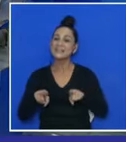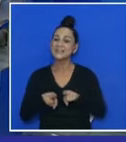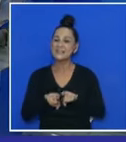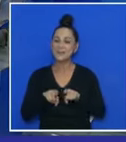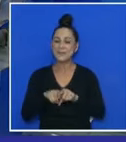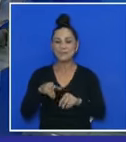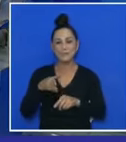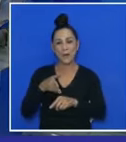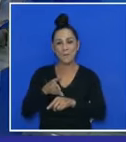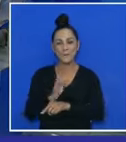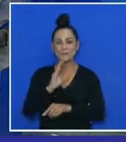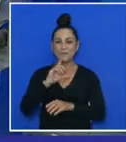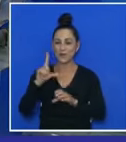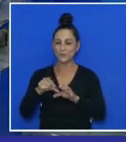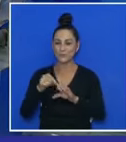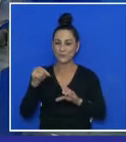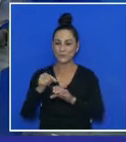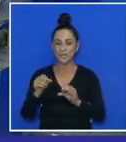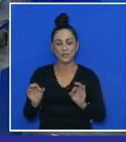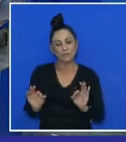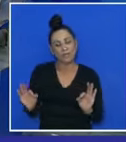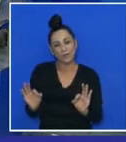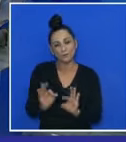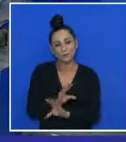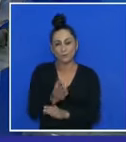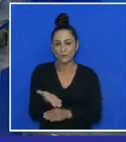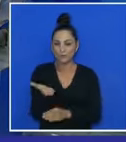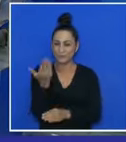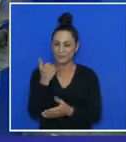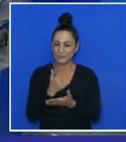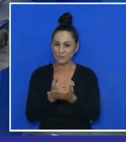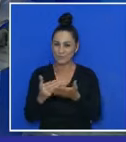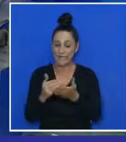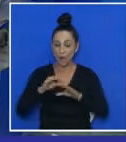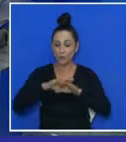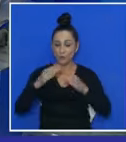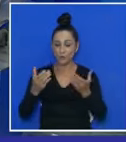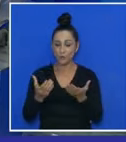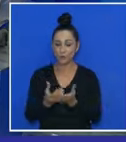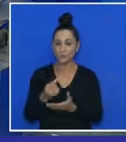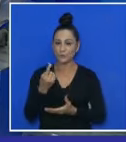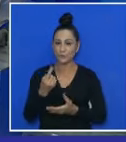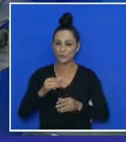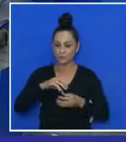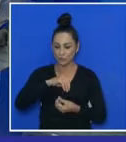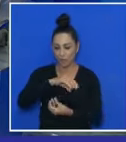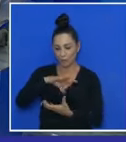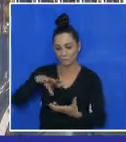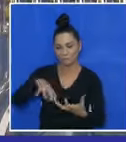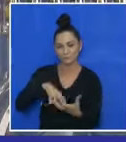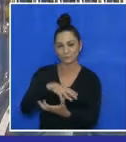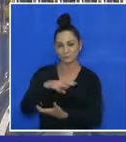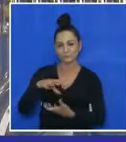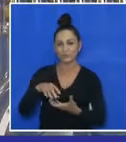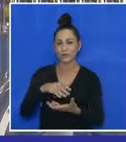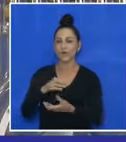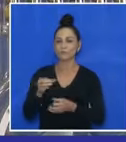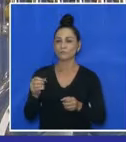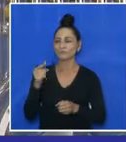vão validar o sorteio. Então está tudo pronto, vamos começar. O nosso globo número 1 já está girando com bolas